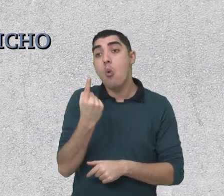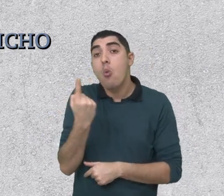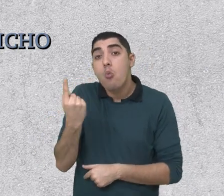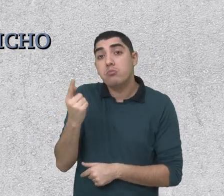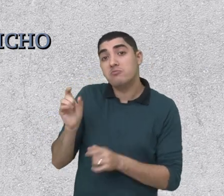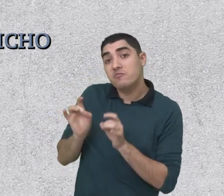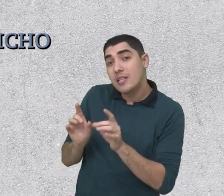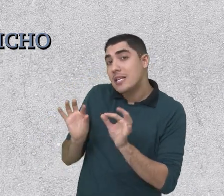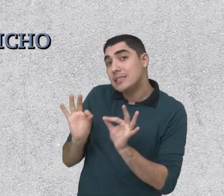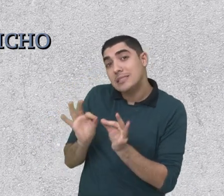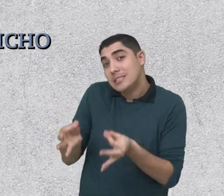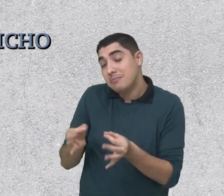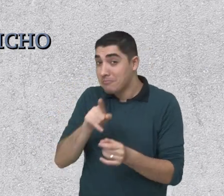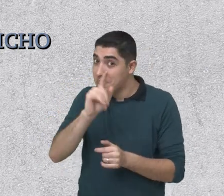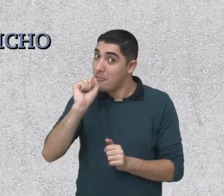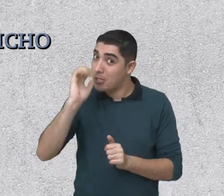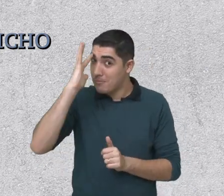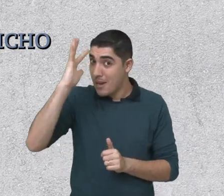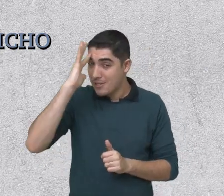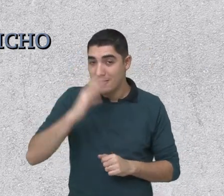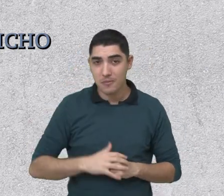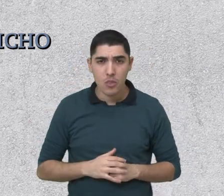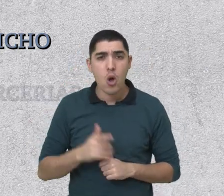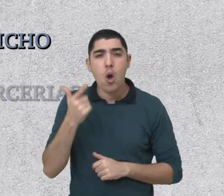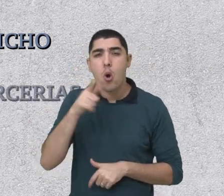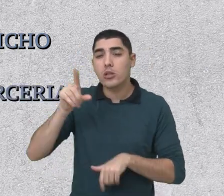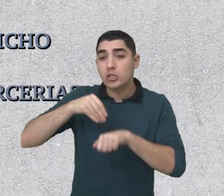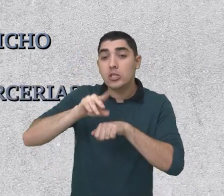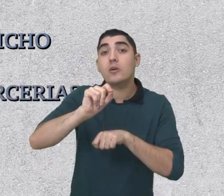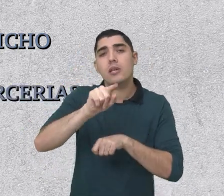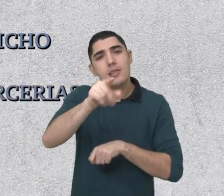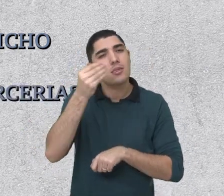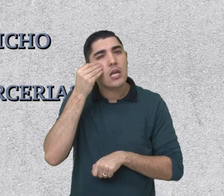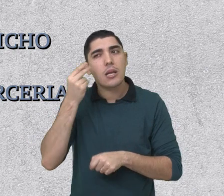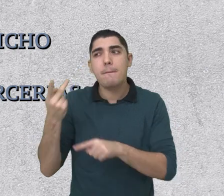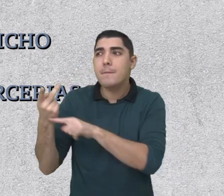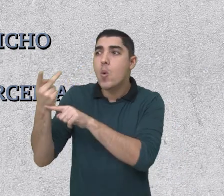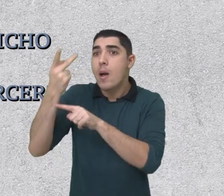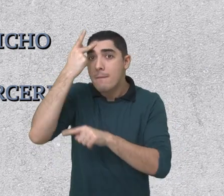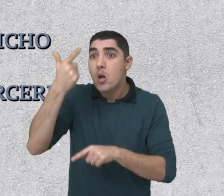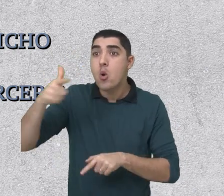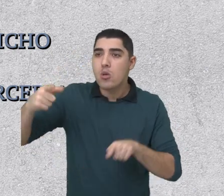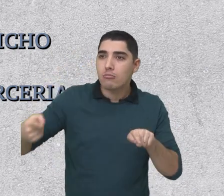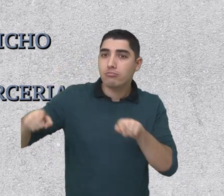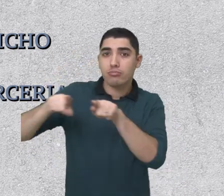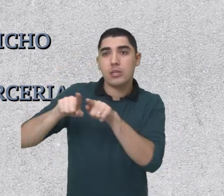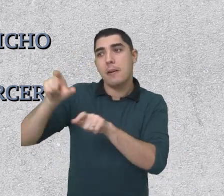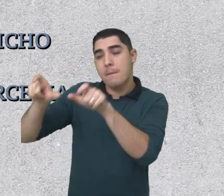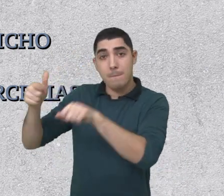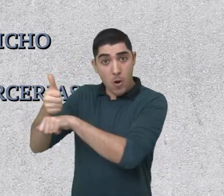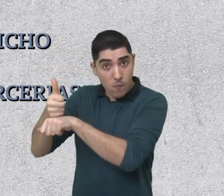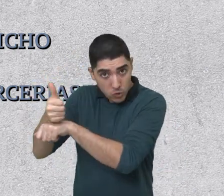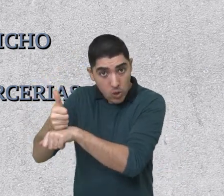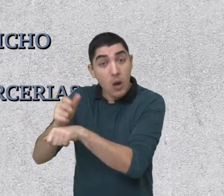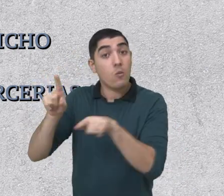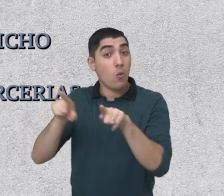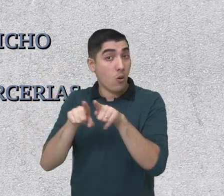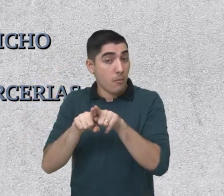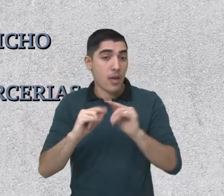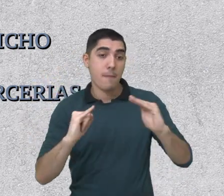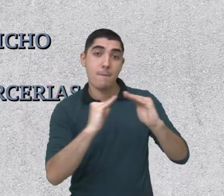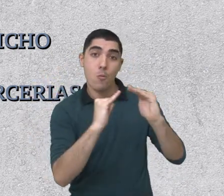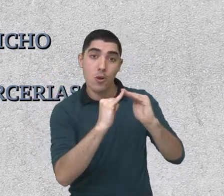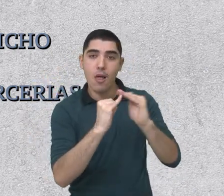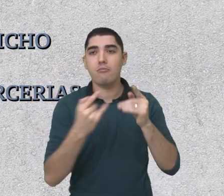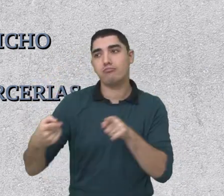negócio fechado. Pensa nisso. A outra dica é, procure parcerias. Parcerias entre corretores e imobiliárias dão